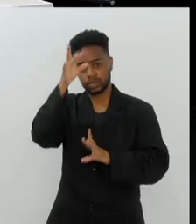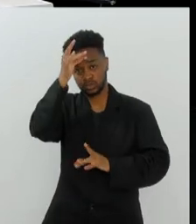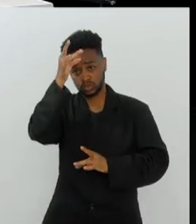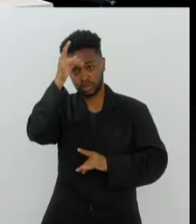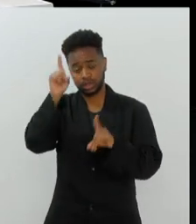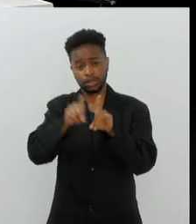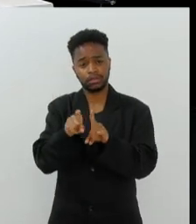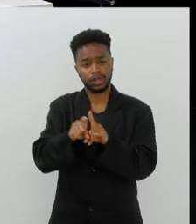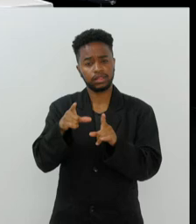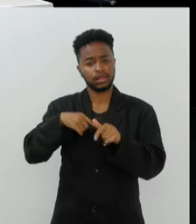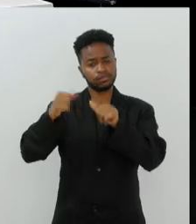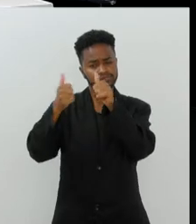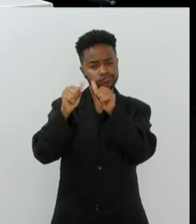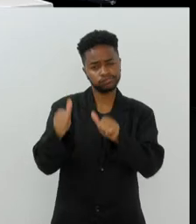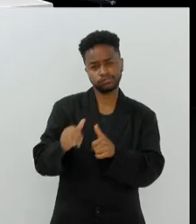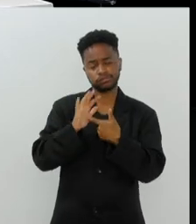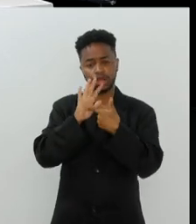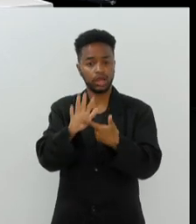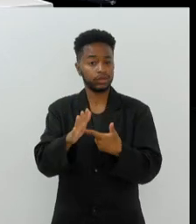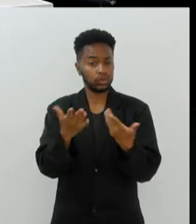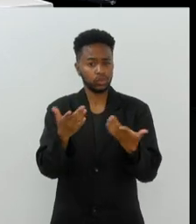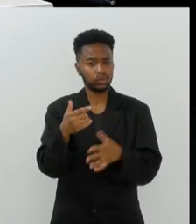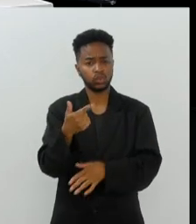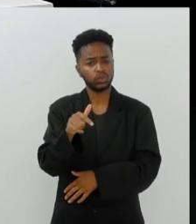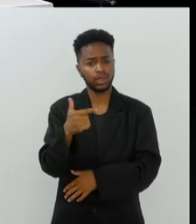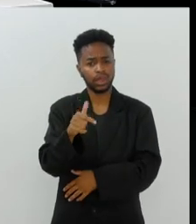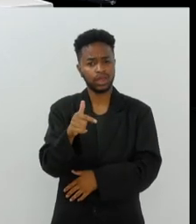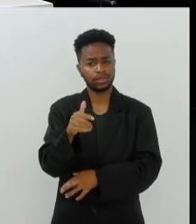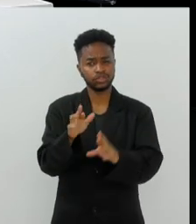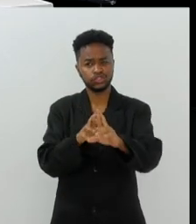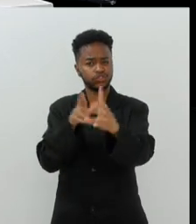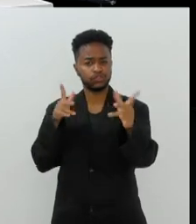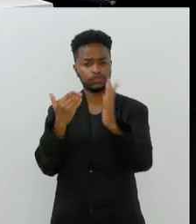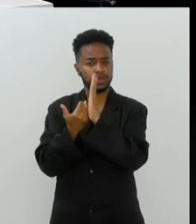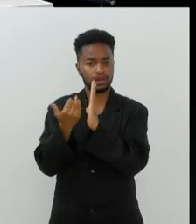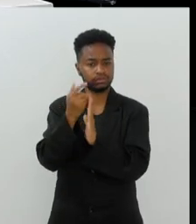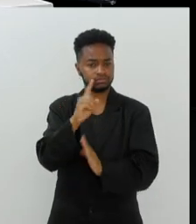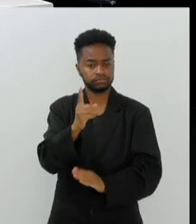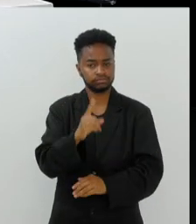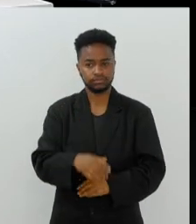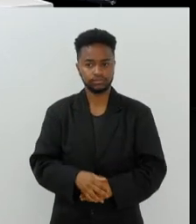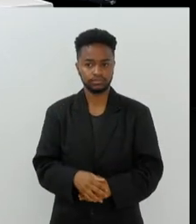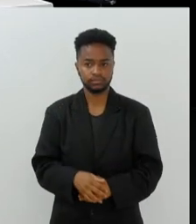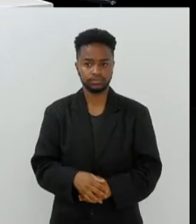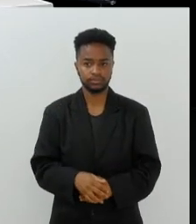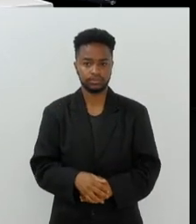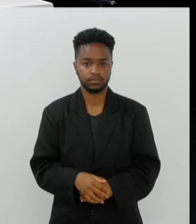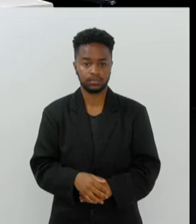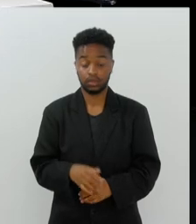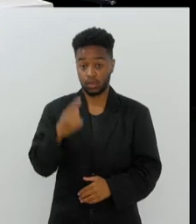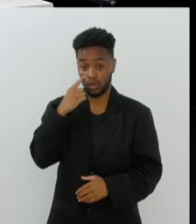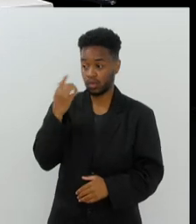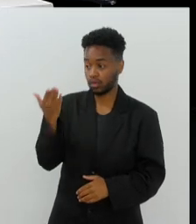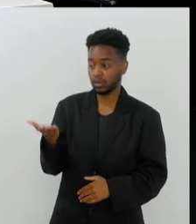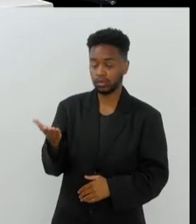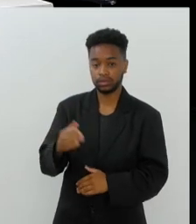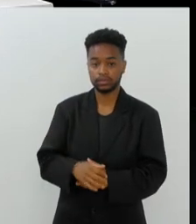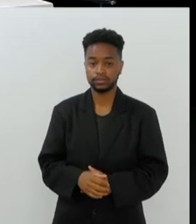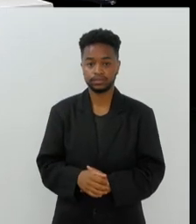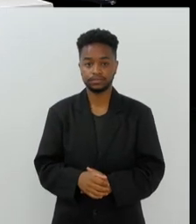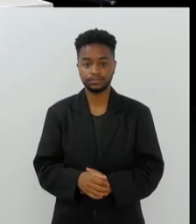figura, tipo, fantasia e tudo, você não teve um. Não tem muita diferença. Lógico. Olha lá, ela. Olha